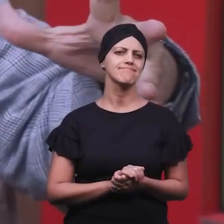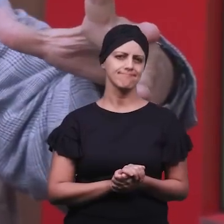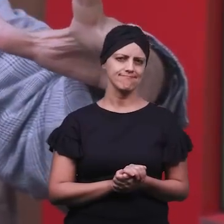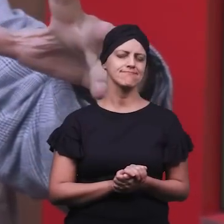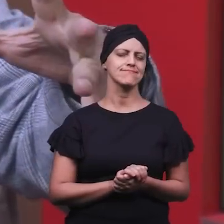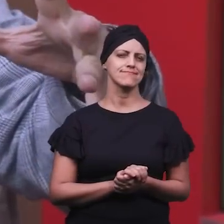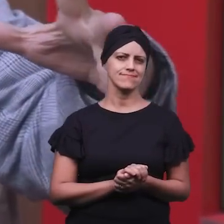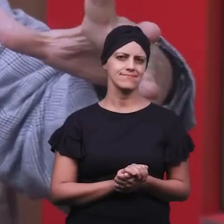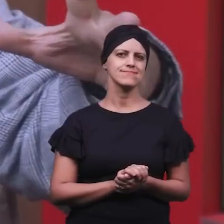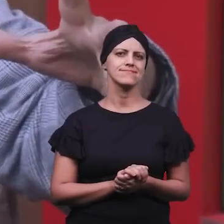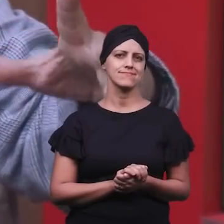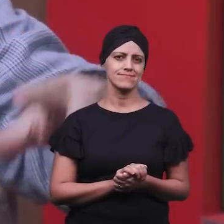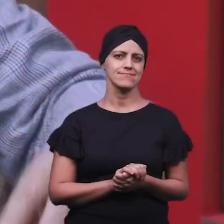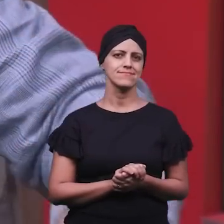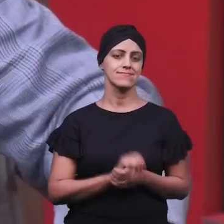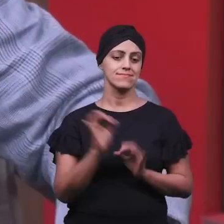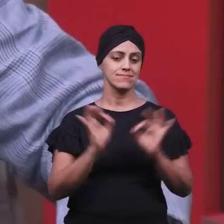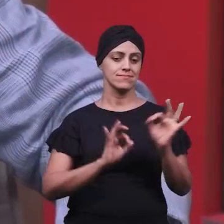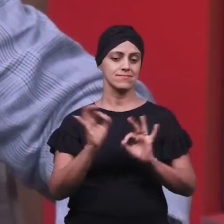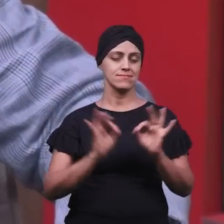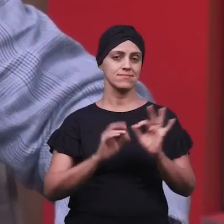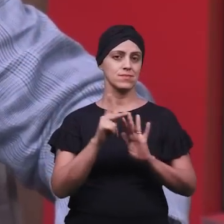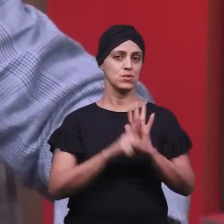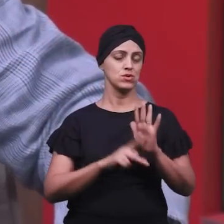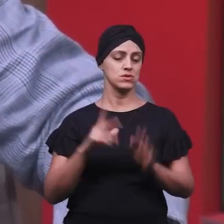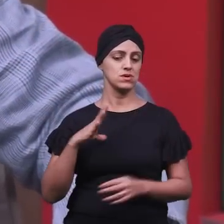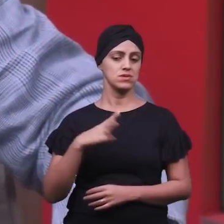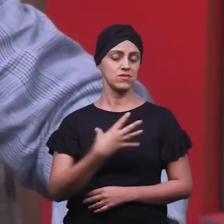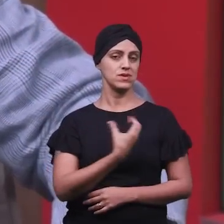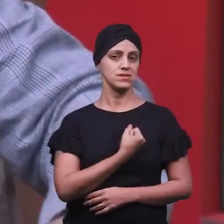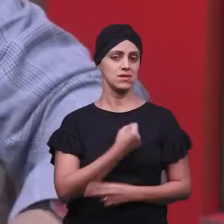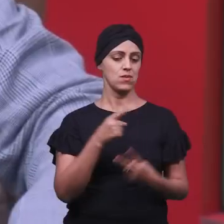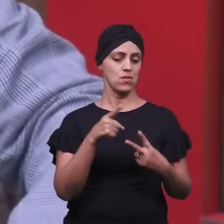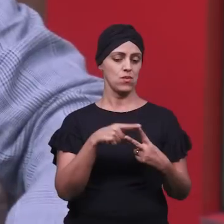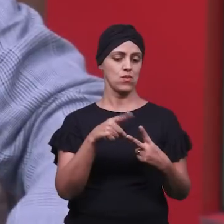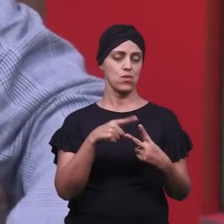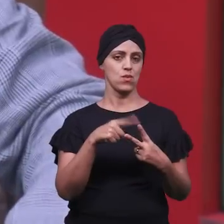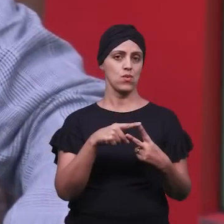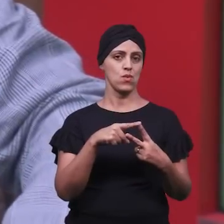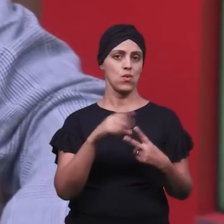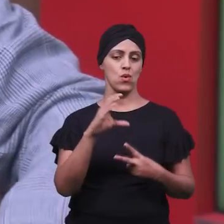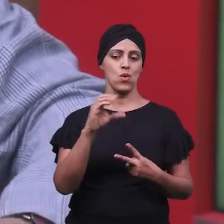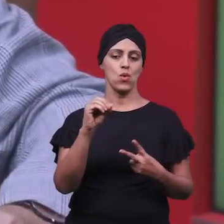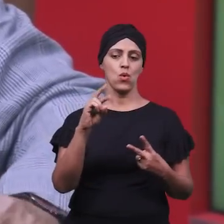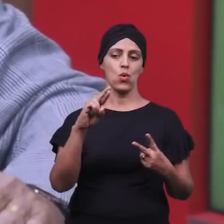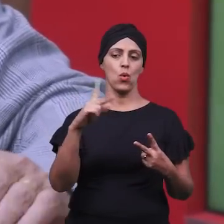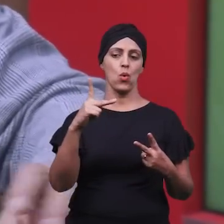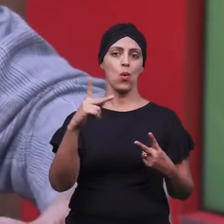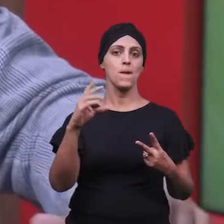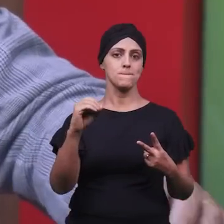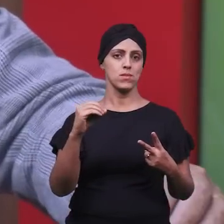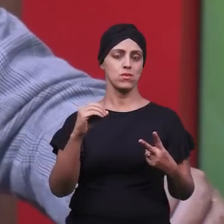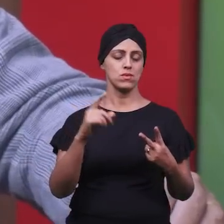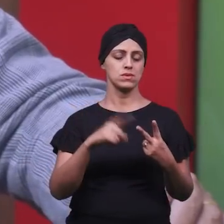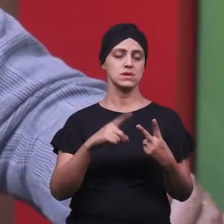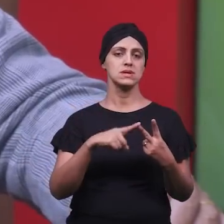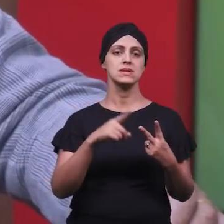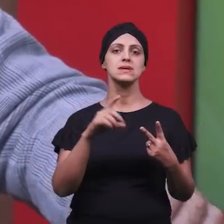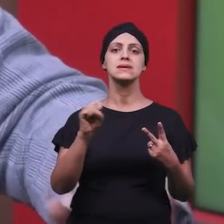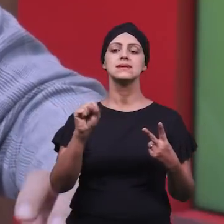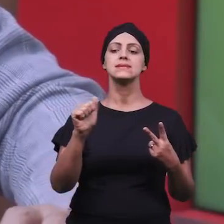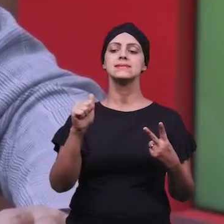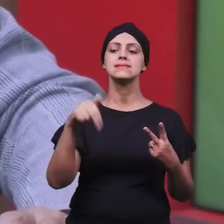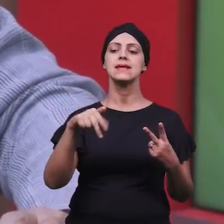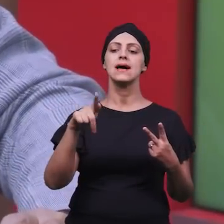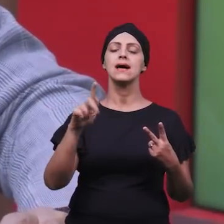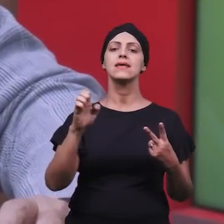né, básicas com relação ao projeto da salvação, que é a doutrina de corpo e